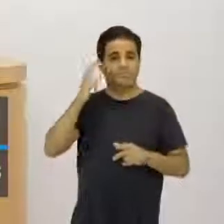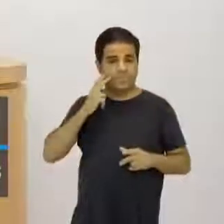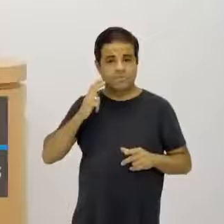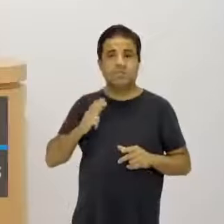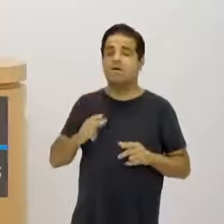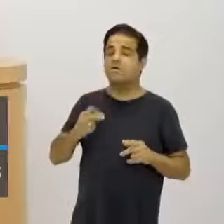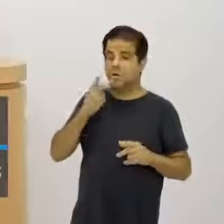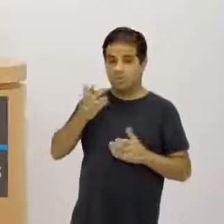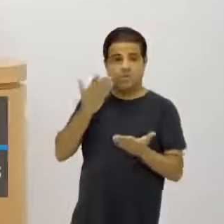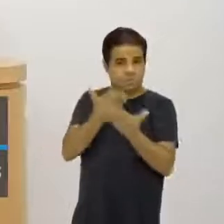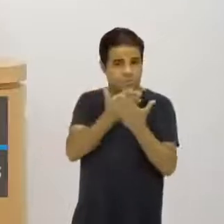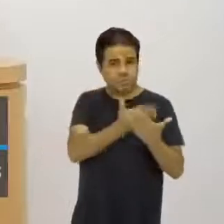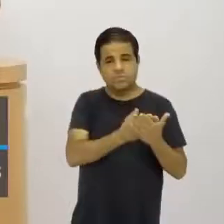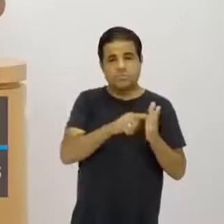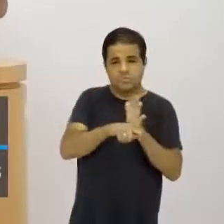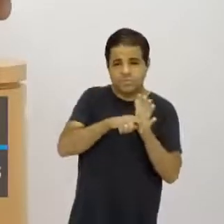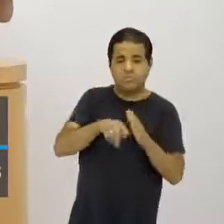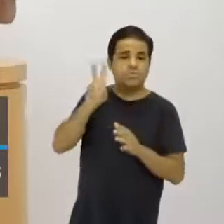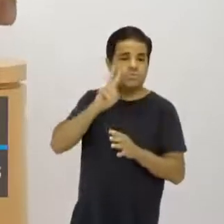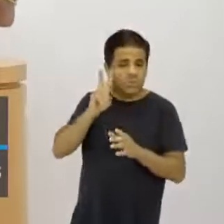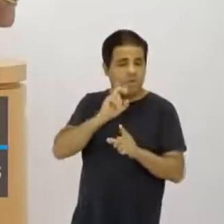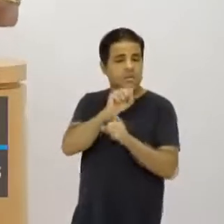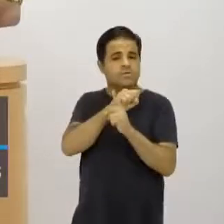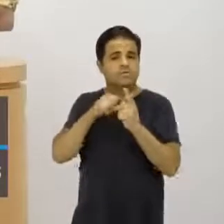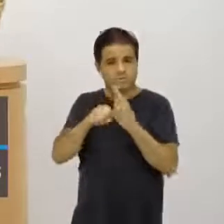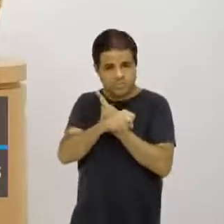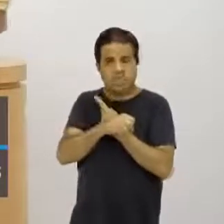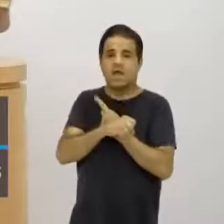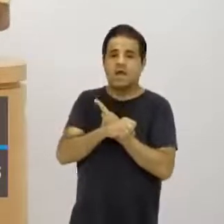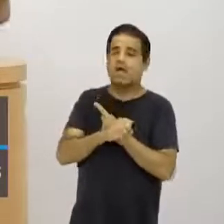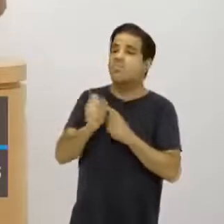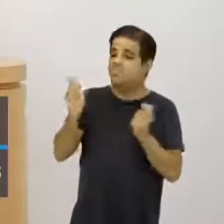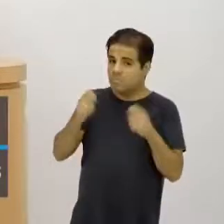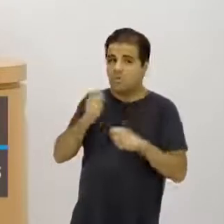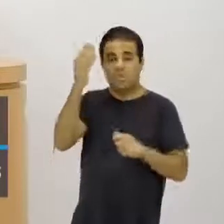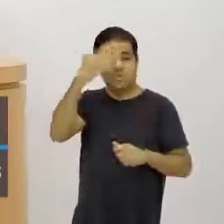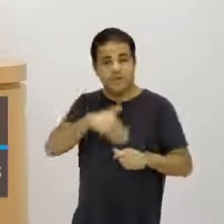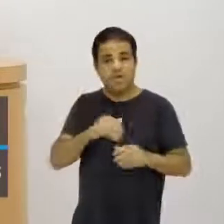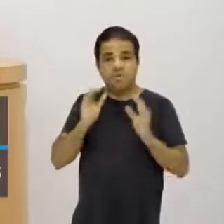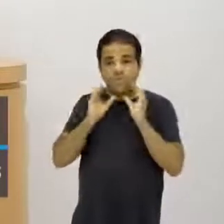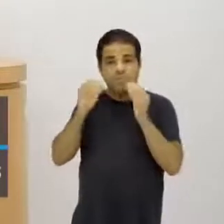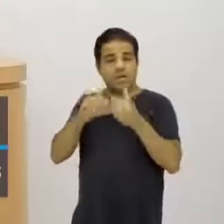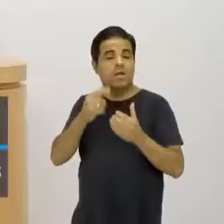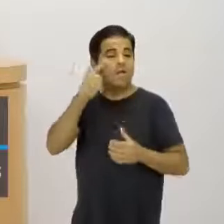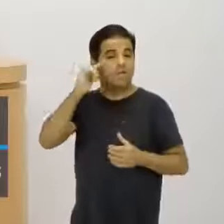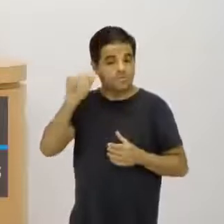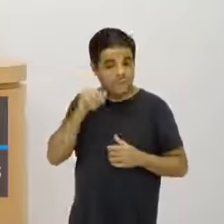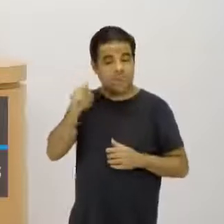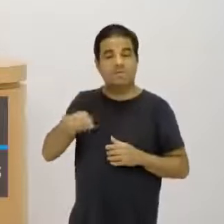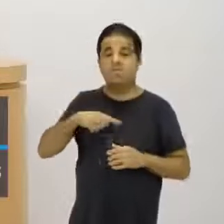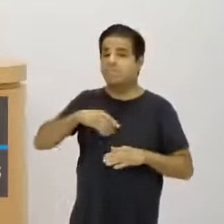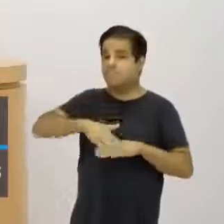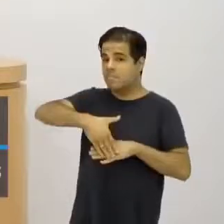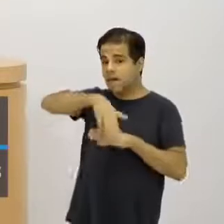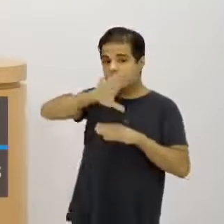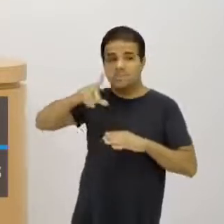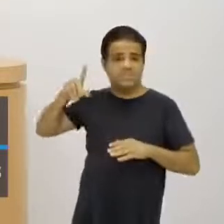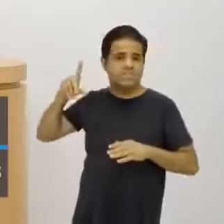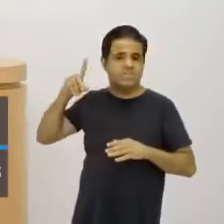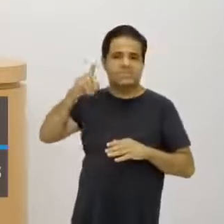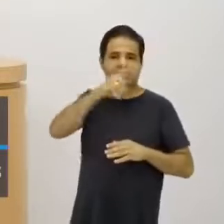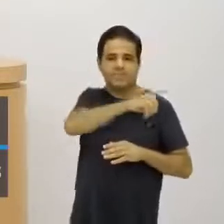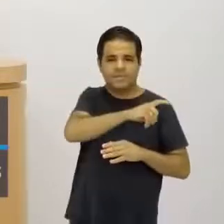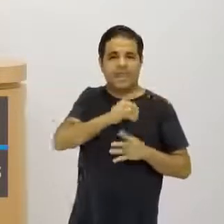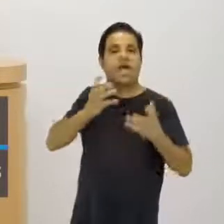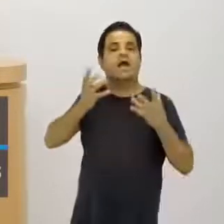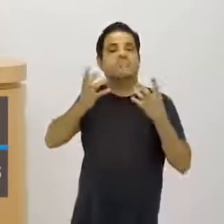Inclusive, quando a gente faz estudos de história social, cientificamente a gente prova que a comunidade japonesa é que teve maior dificuldade